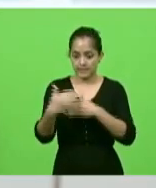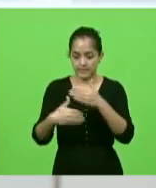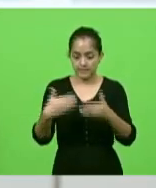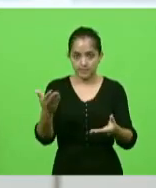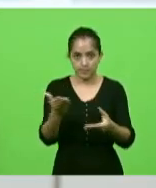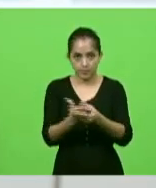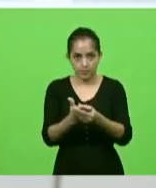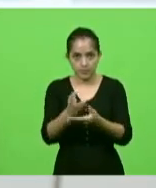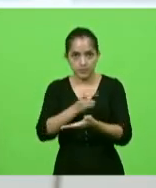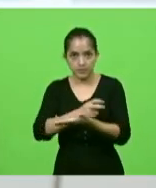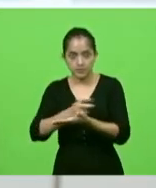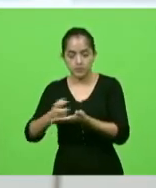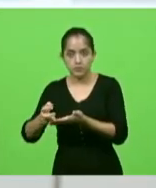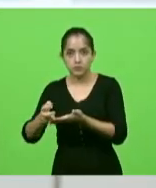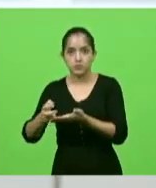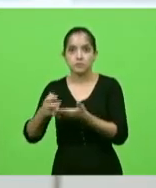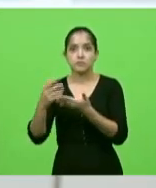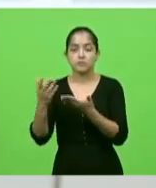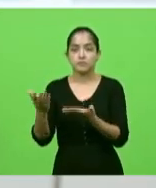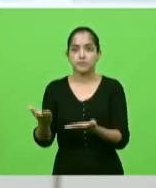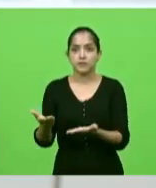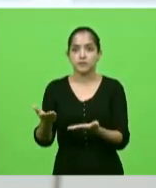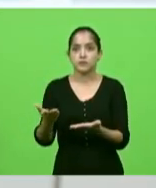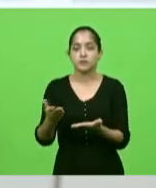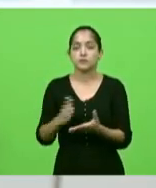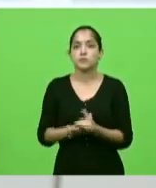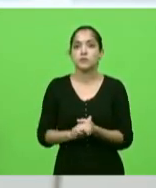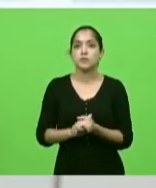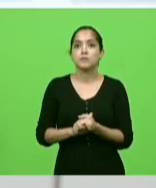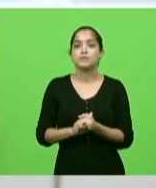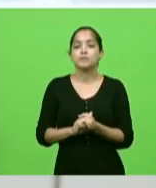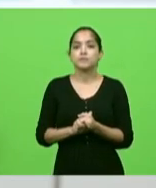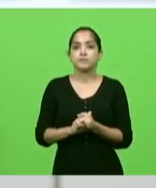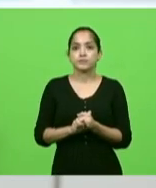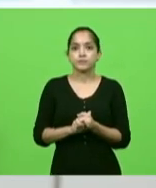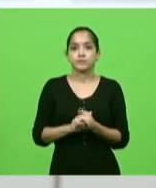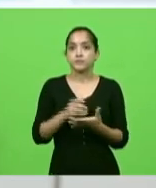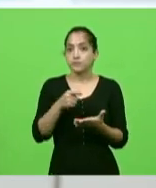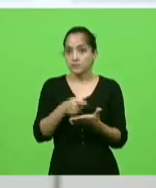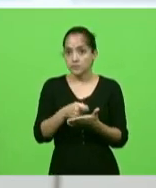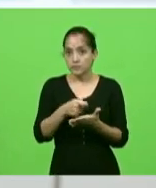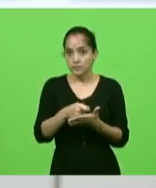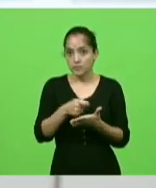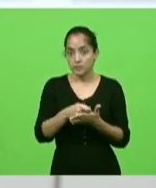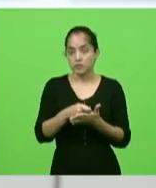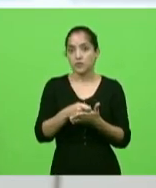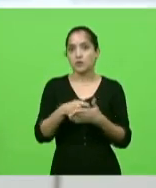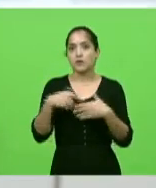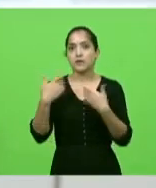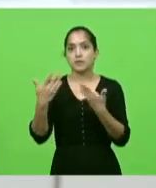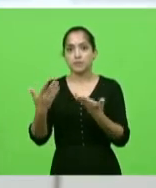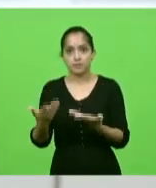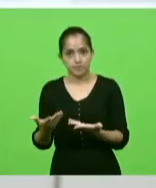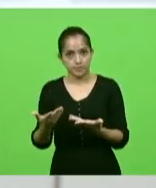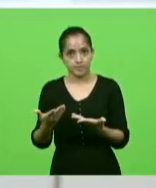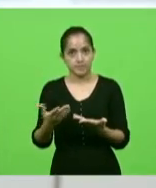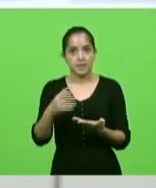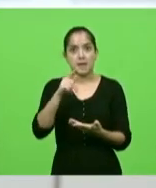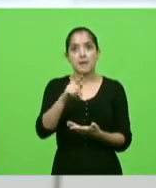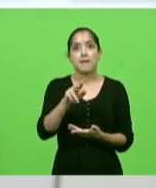de vítima tanto porque os Panda probatório e que horas PC Oi Helda